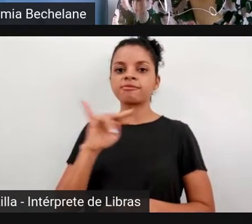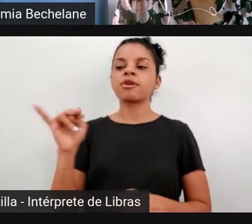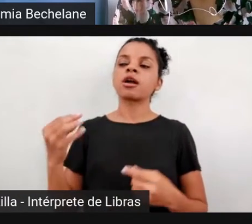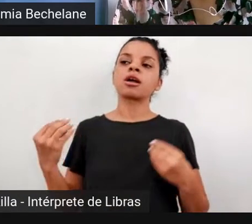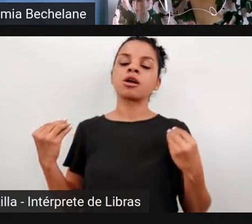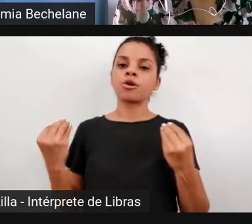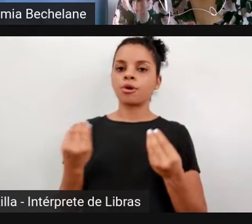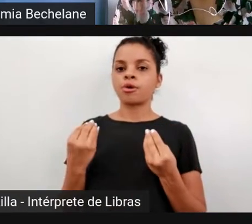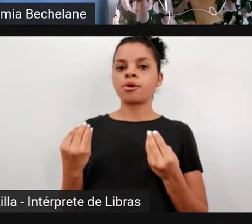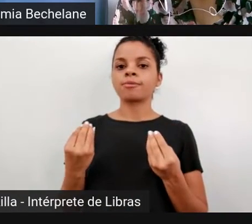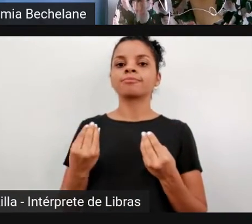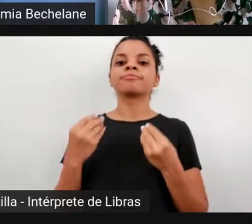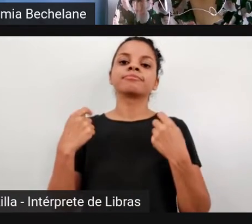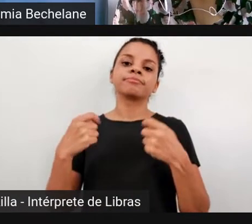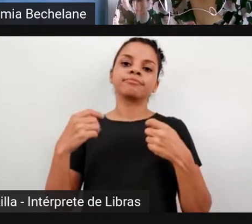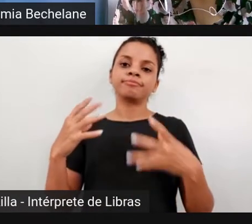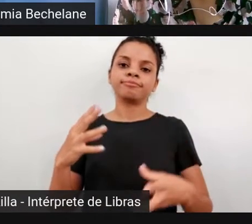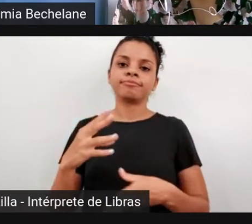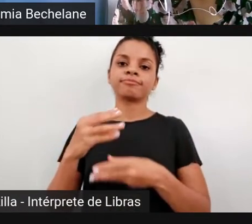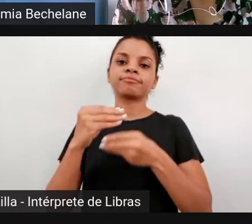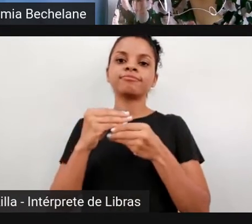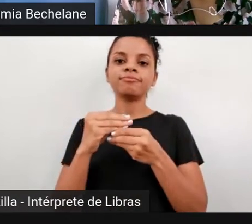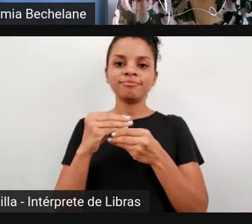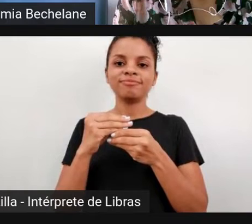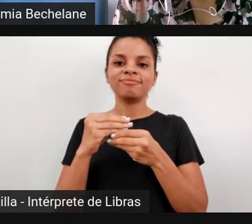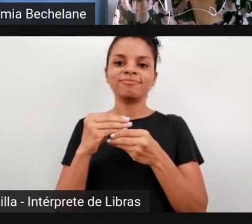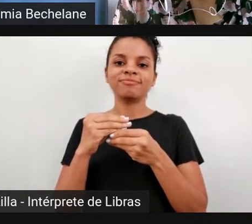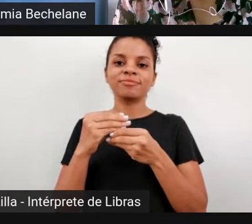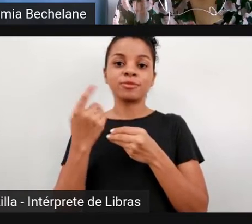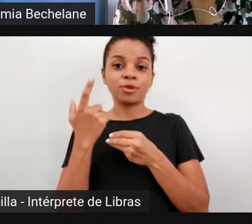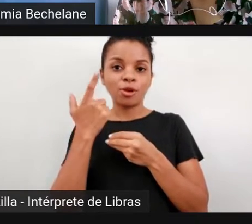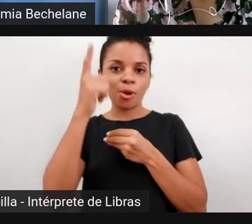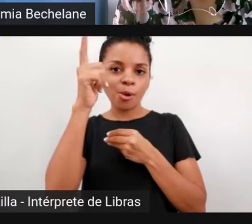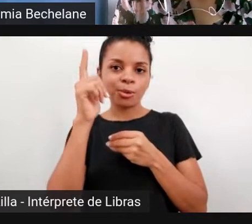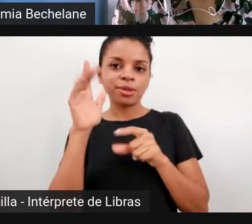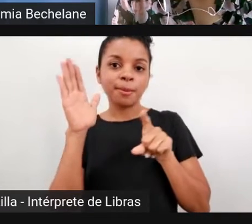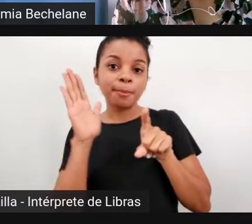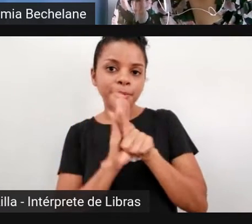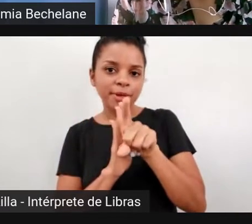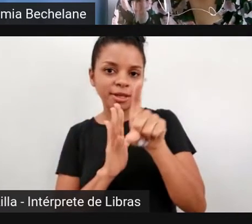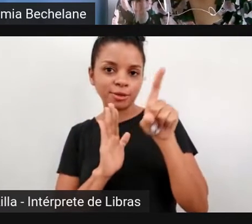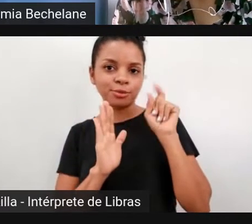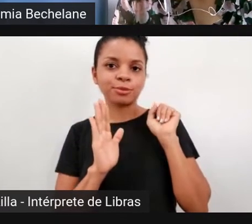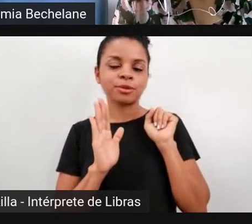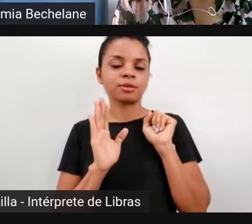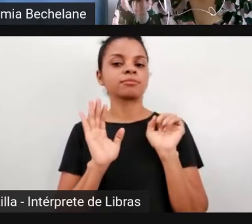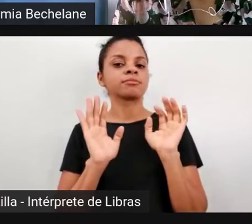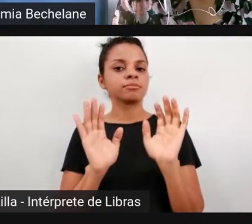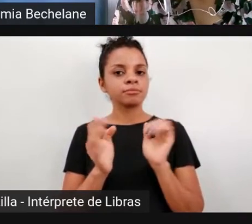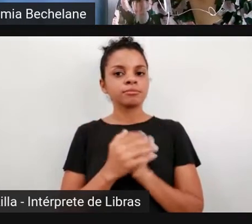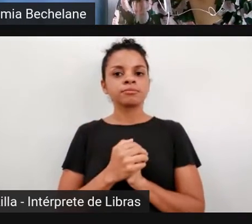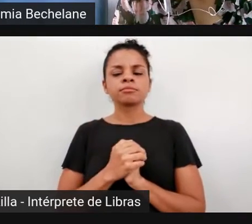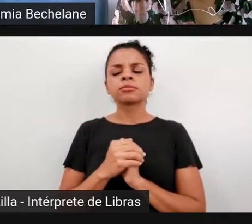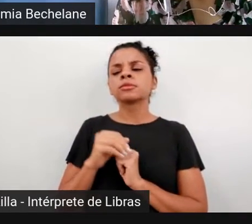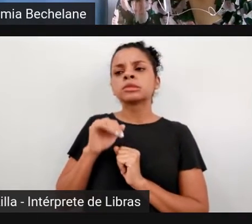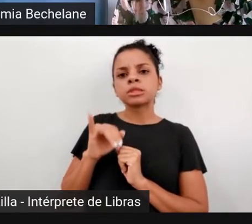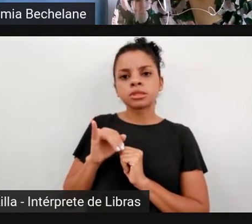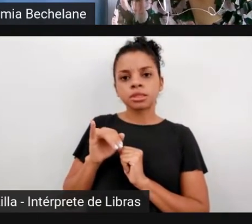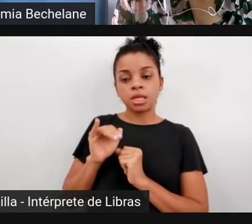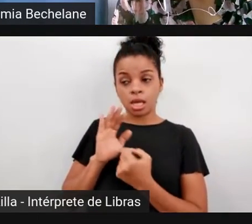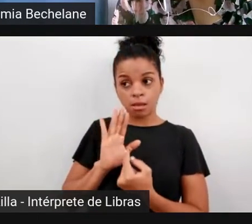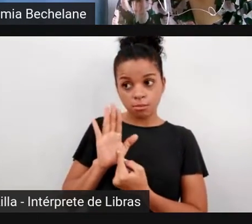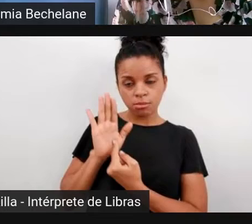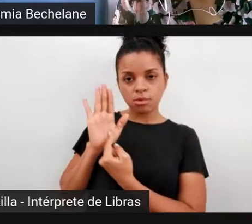aí mais uma pergunta a partir da sua indagação, se nessa devolutiva há algum